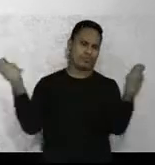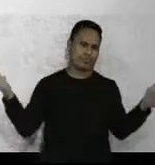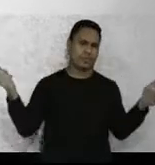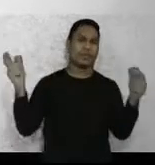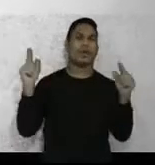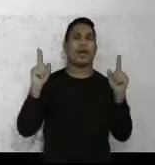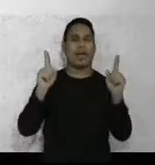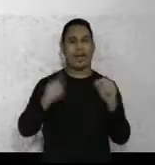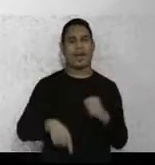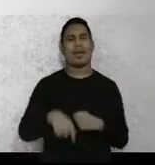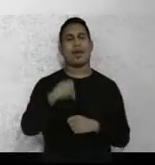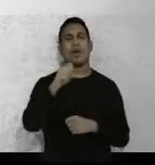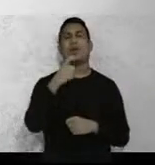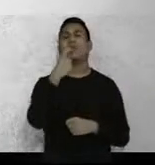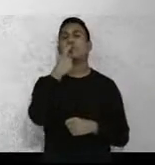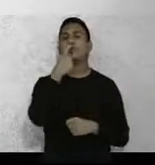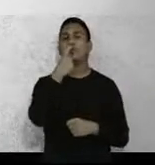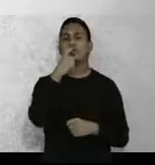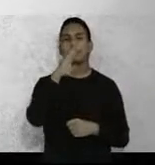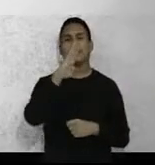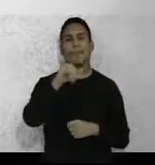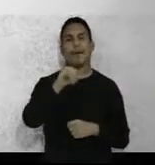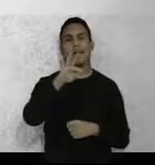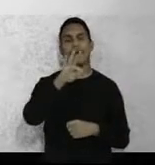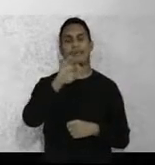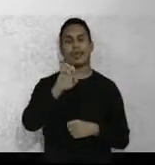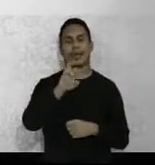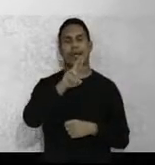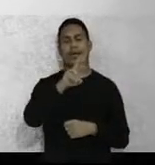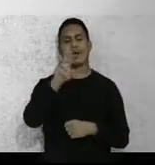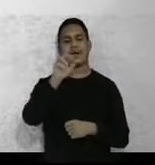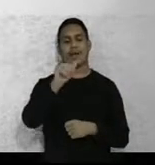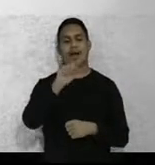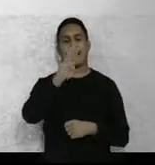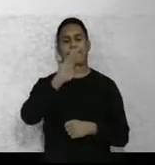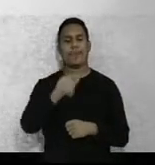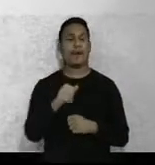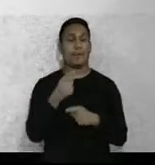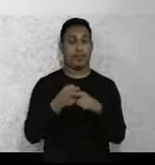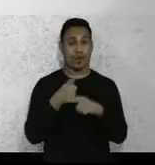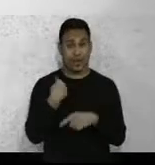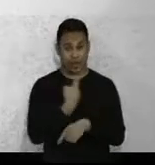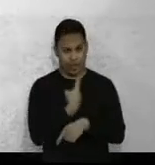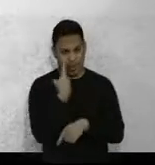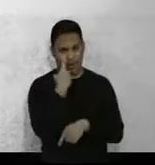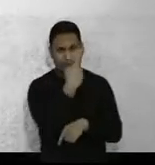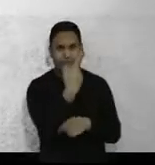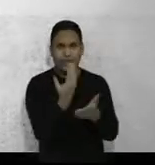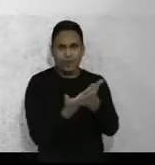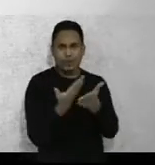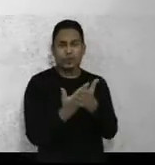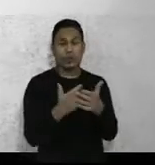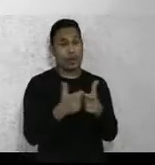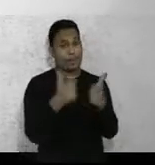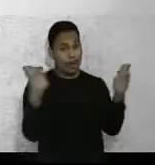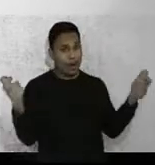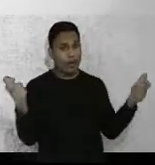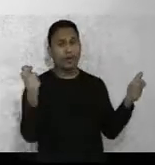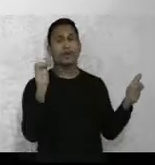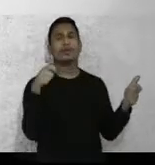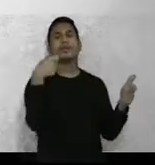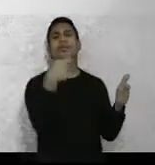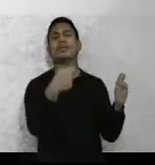uma coisa super interessante do nitrato também, porque quando a gente vê os estudos, na maioria são com